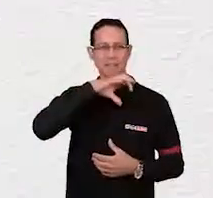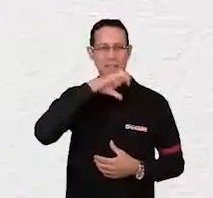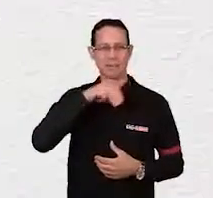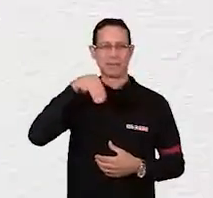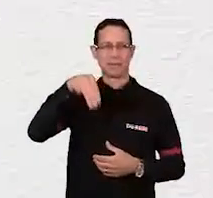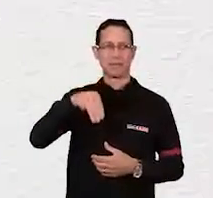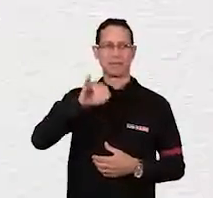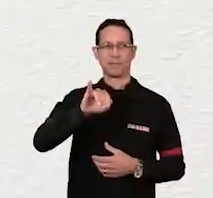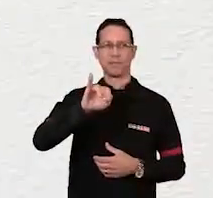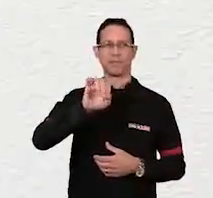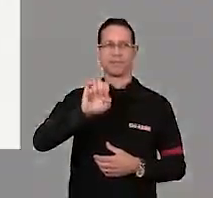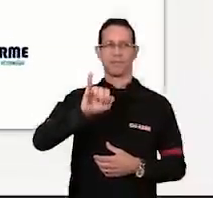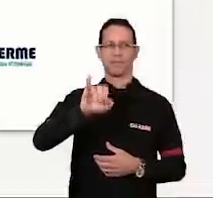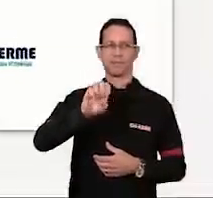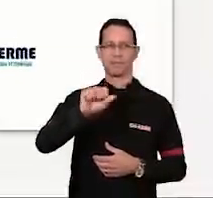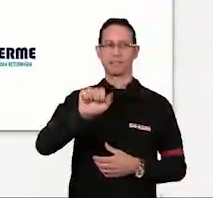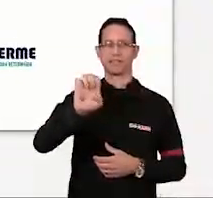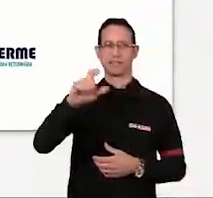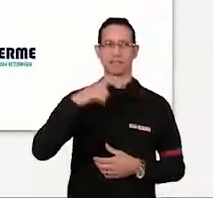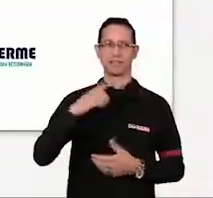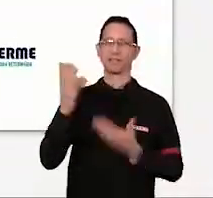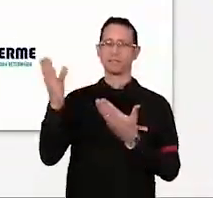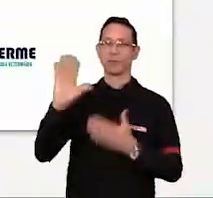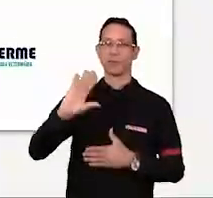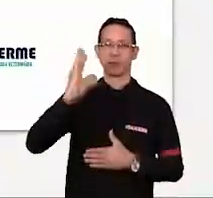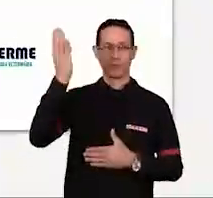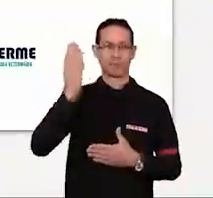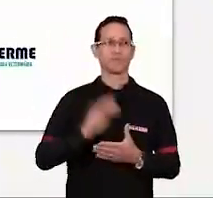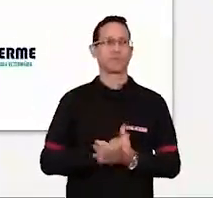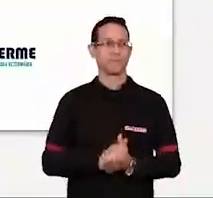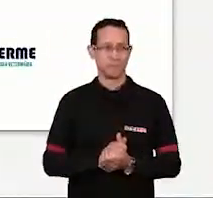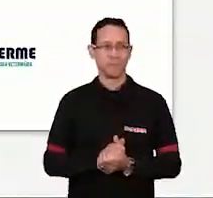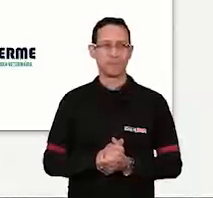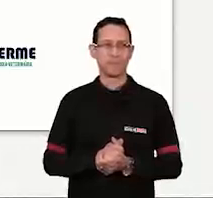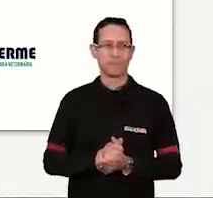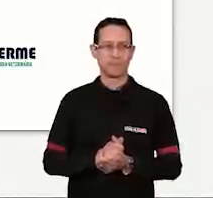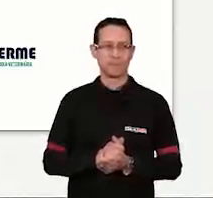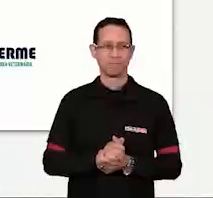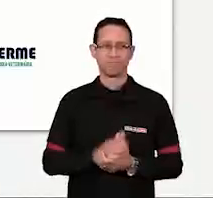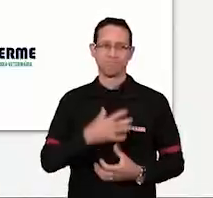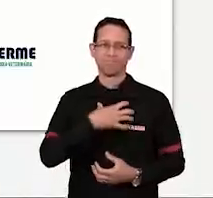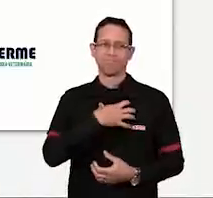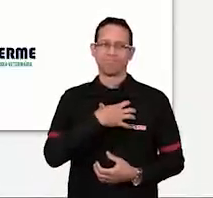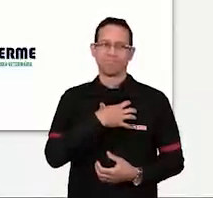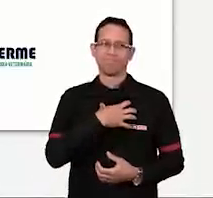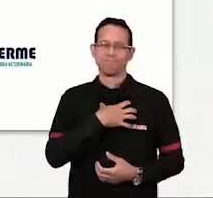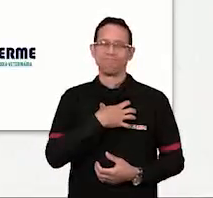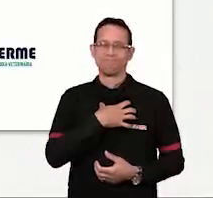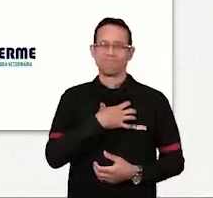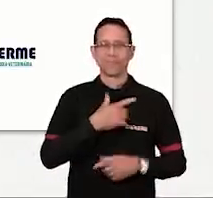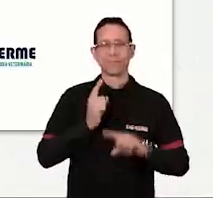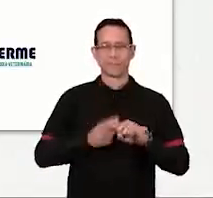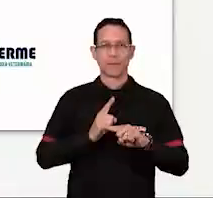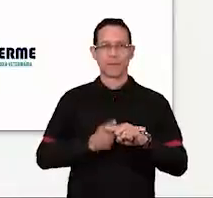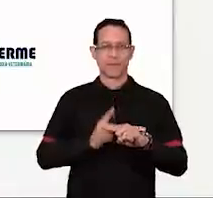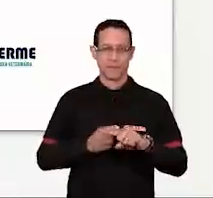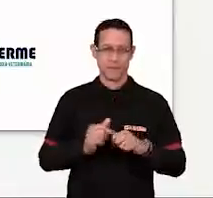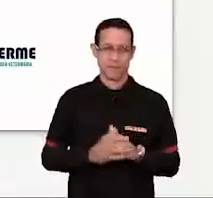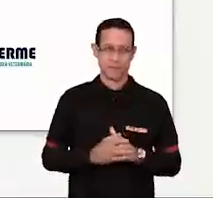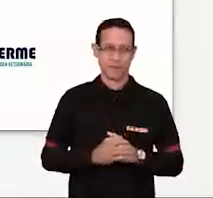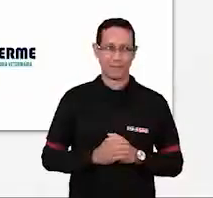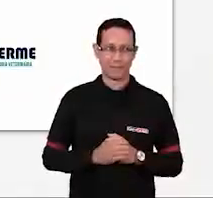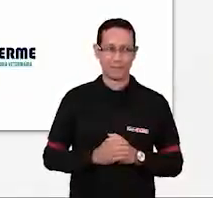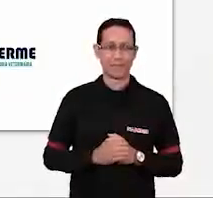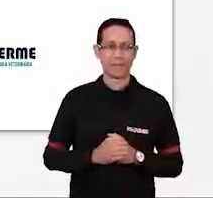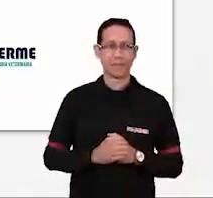miíase, né? Esse animal, em especial, foi um caso que me marcou muito, porque ele,